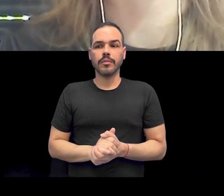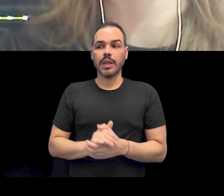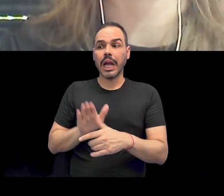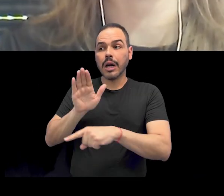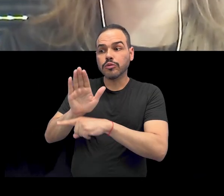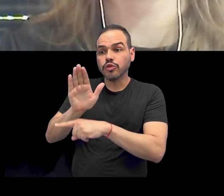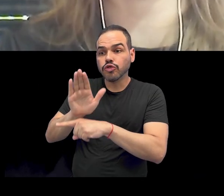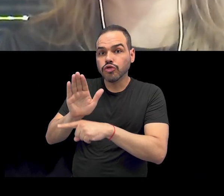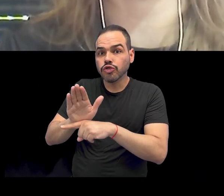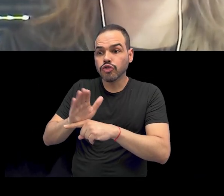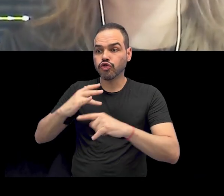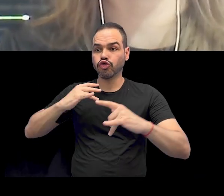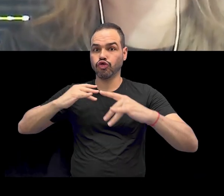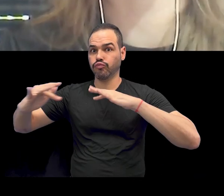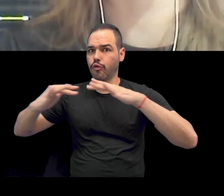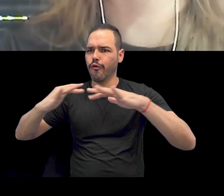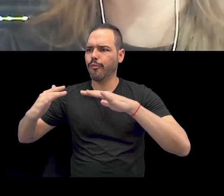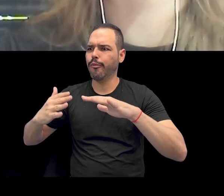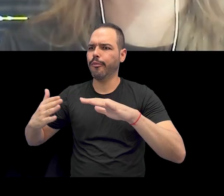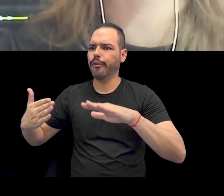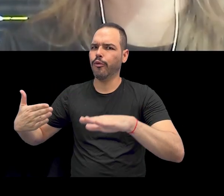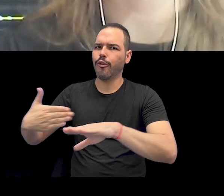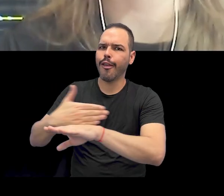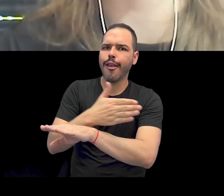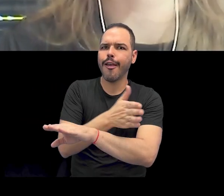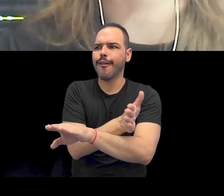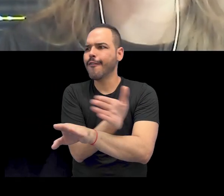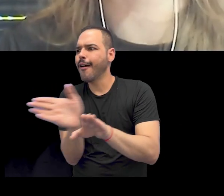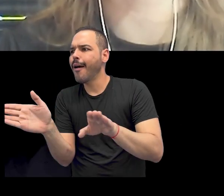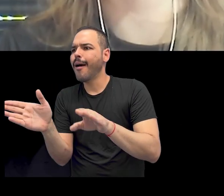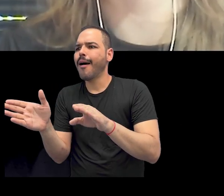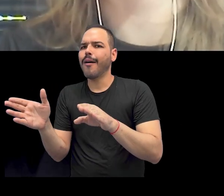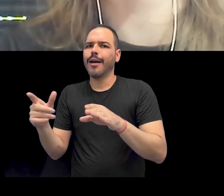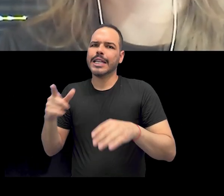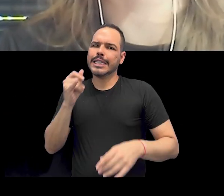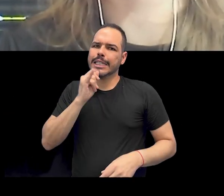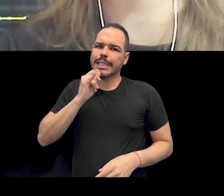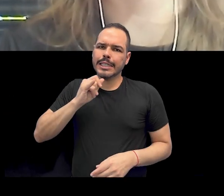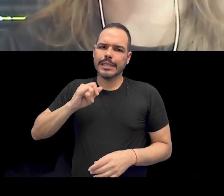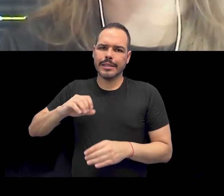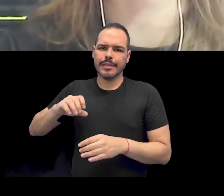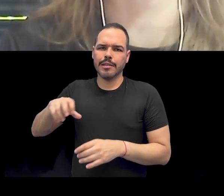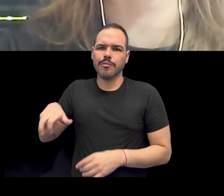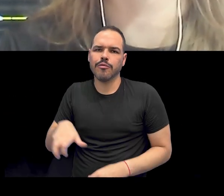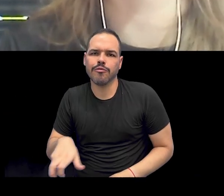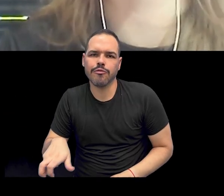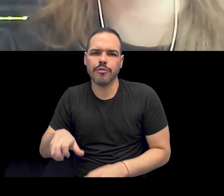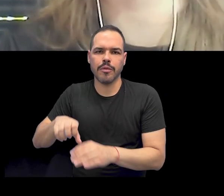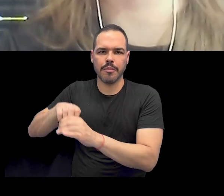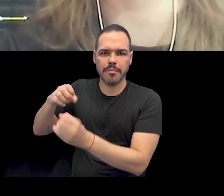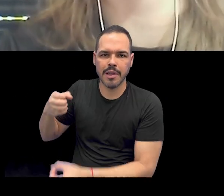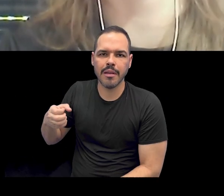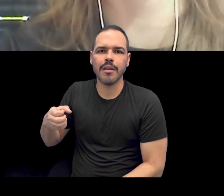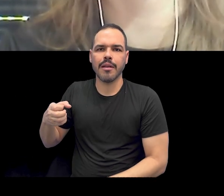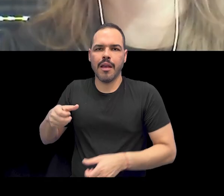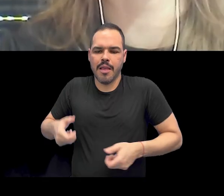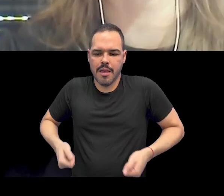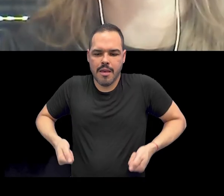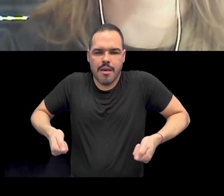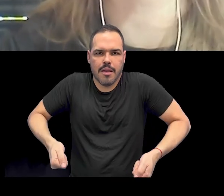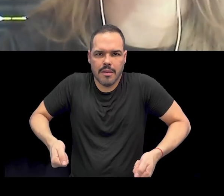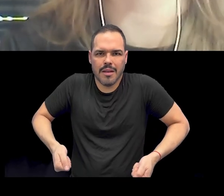provavelmente a gente já conhece, né? Muitos deles, bengalas, muletas, andadores, carrinhos, cadeiras de